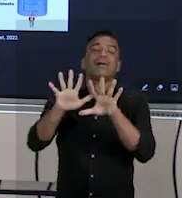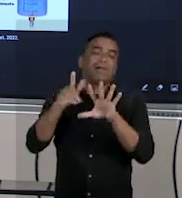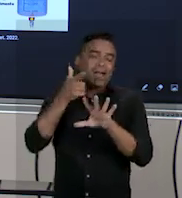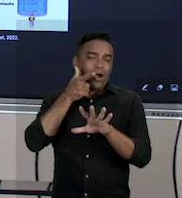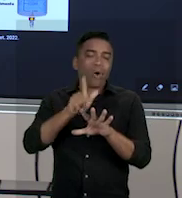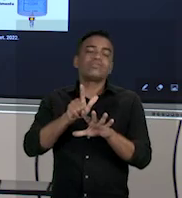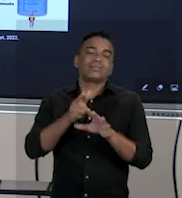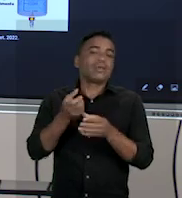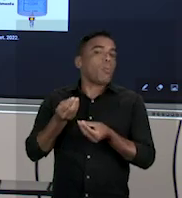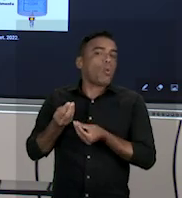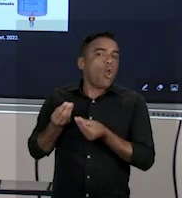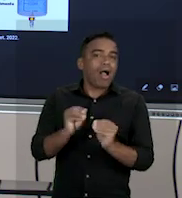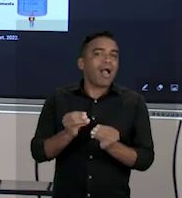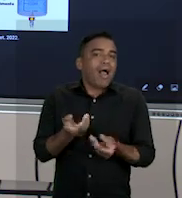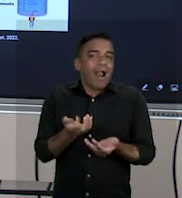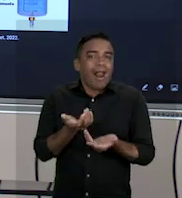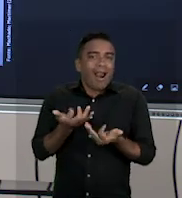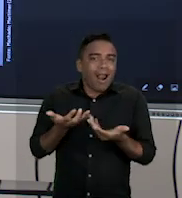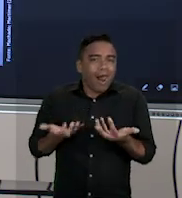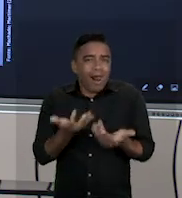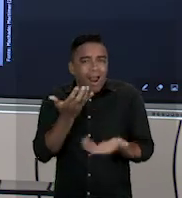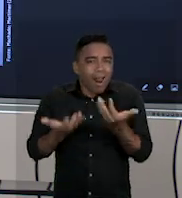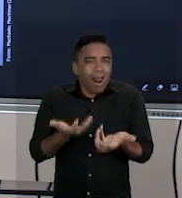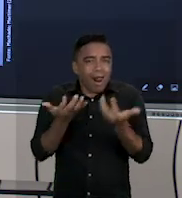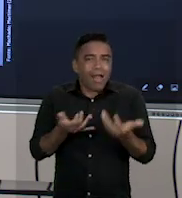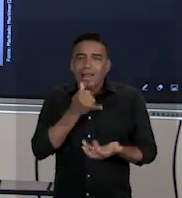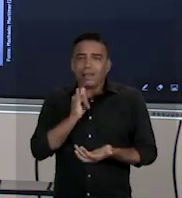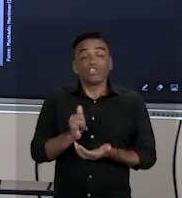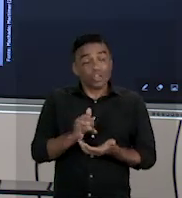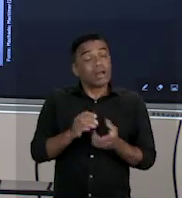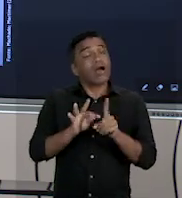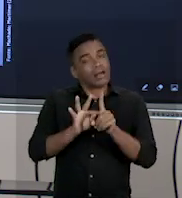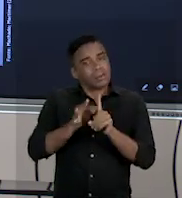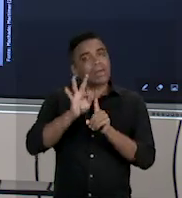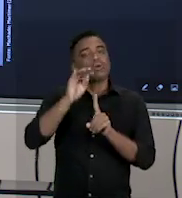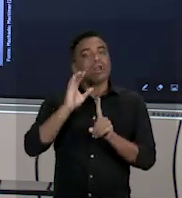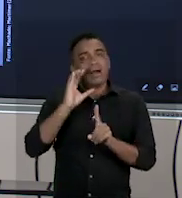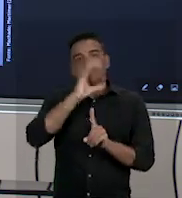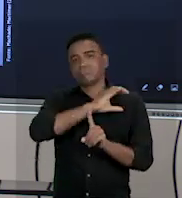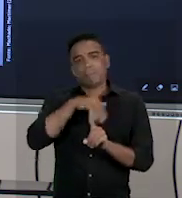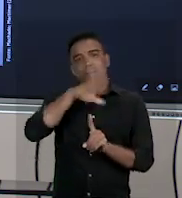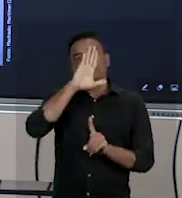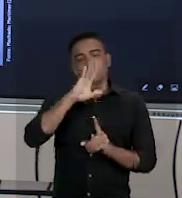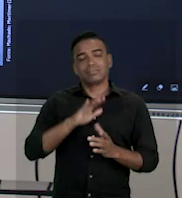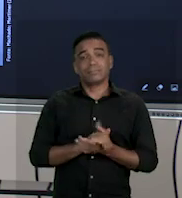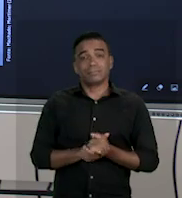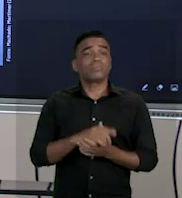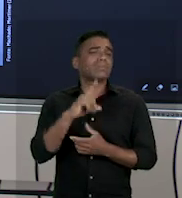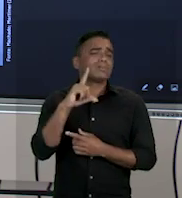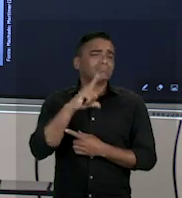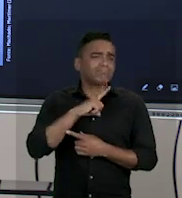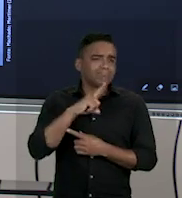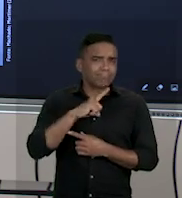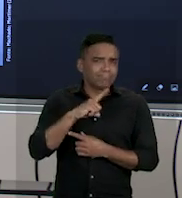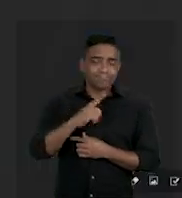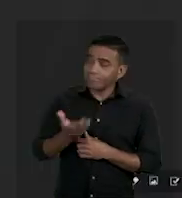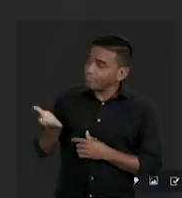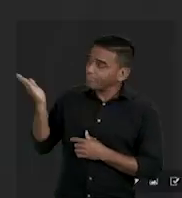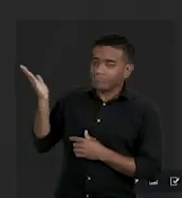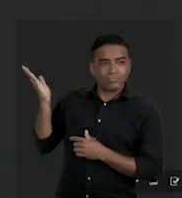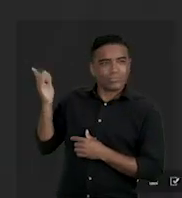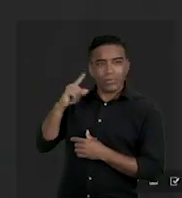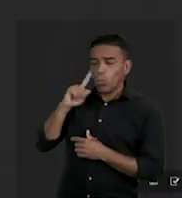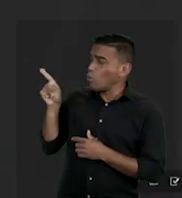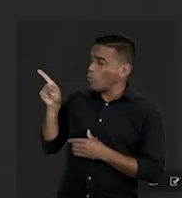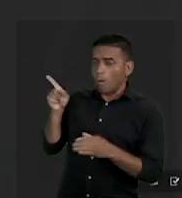estado gasoso. E é isso que promove então o aumento da temperatura. Então, quando eu tenho Aqui eu tenho um becker